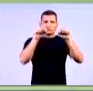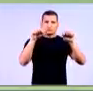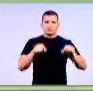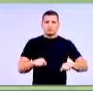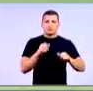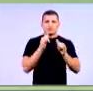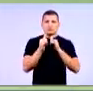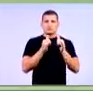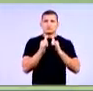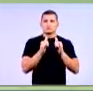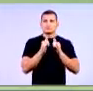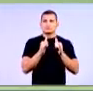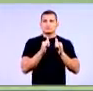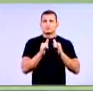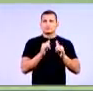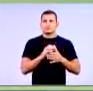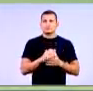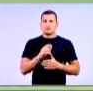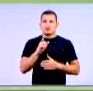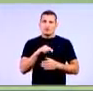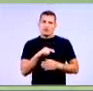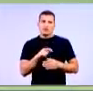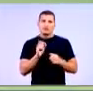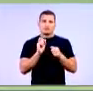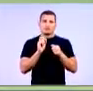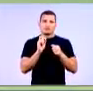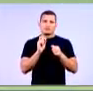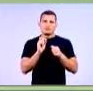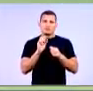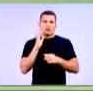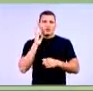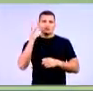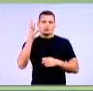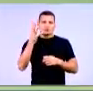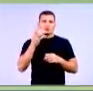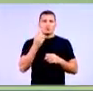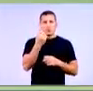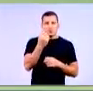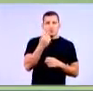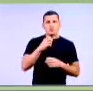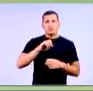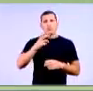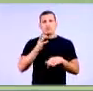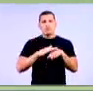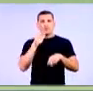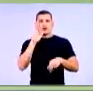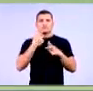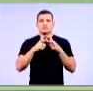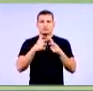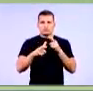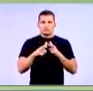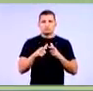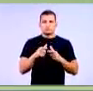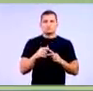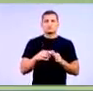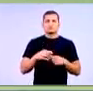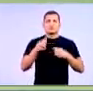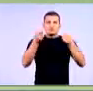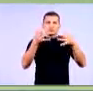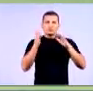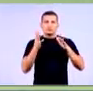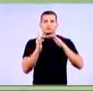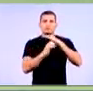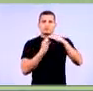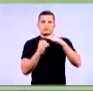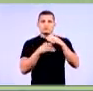é concebido para resolver um ou mais problemas. Então, a gente falou agora há pouco dos problemas que existem dentro da empresa e que a gente